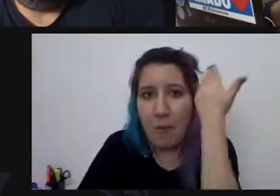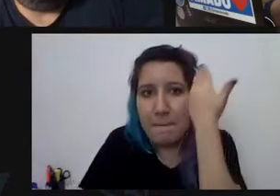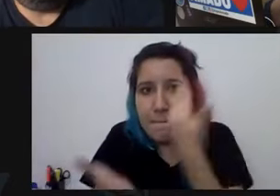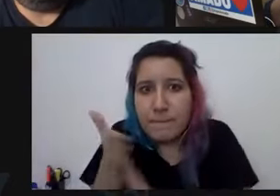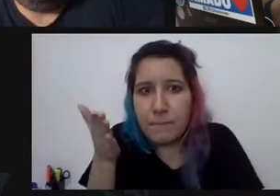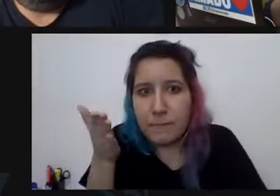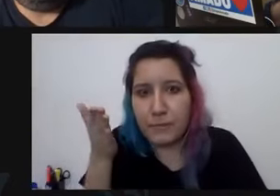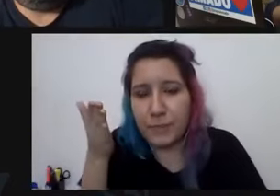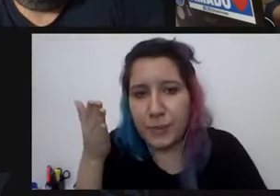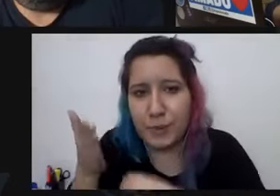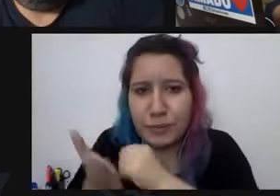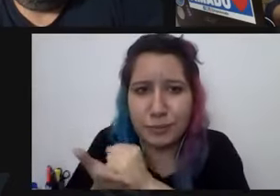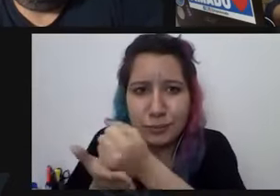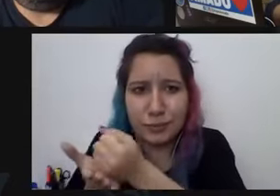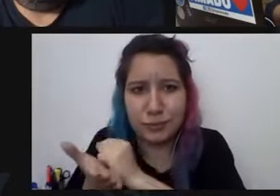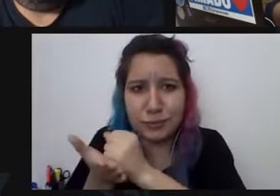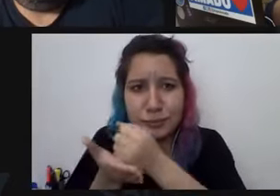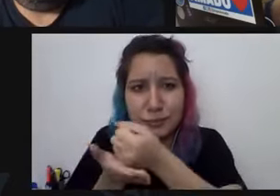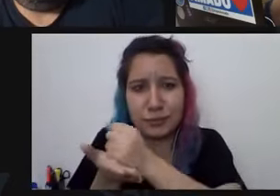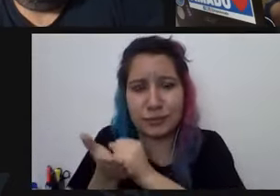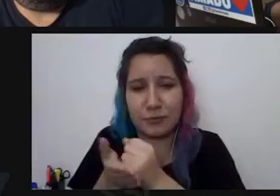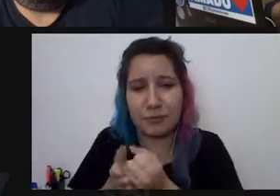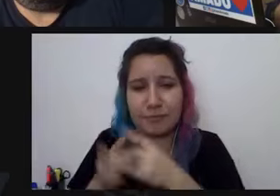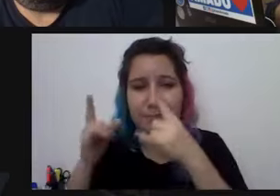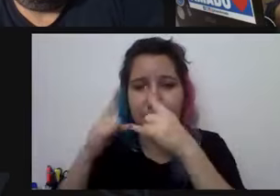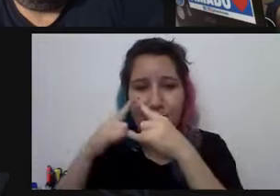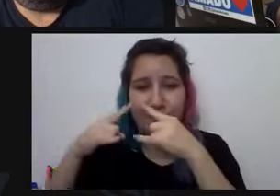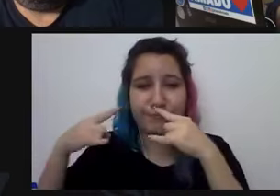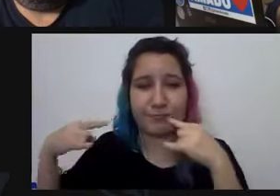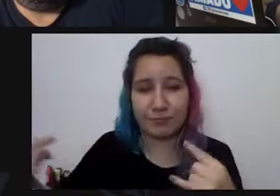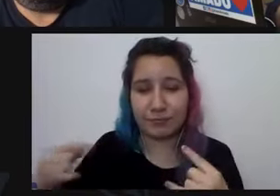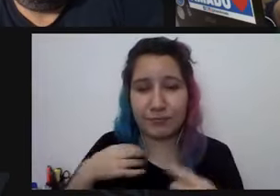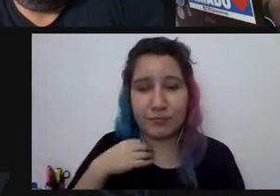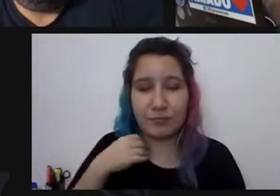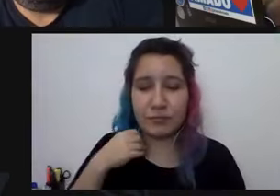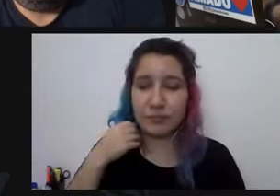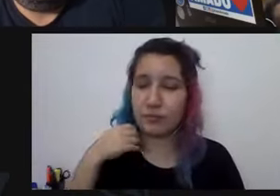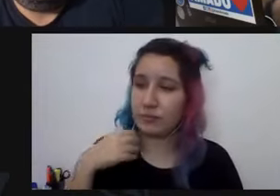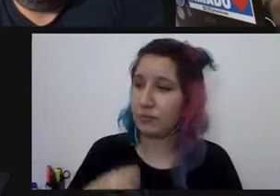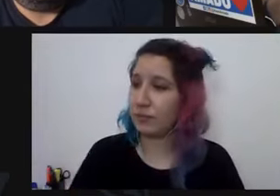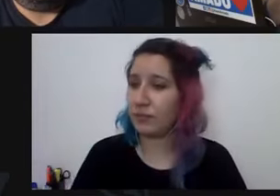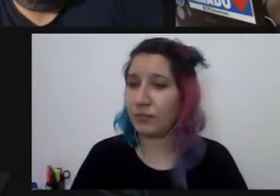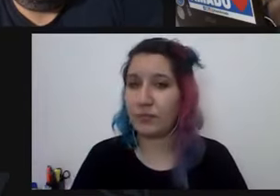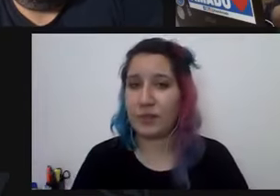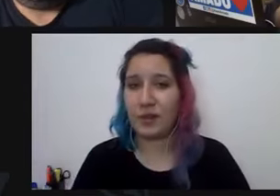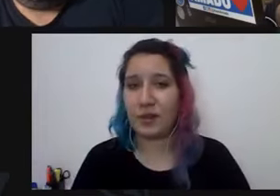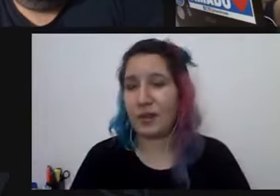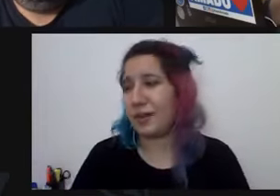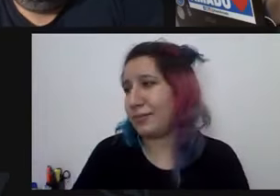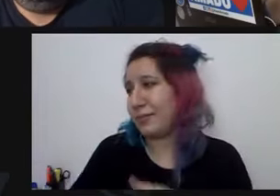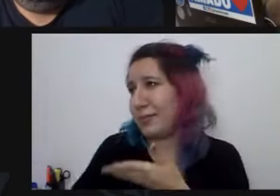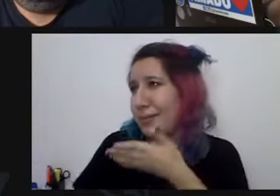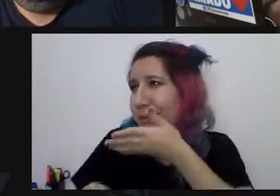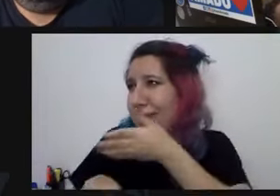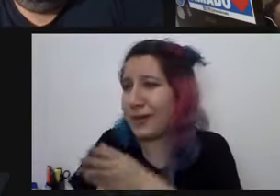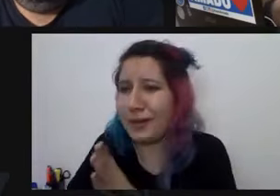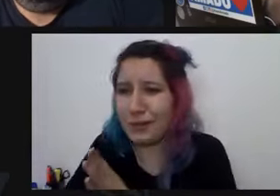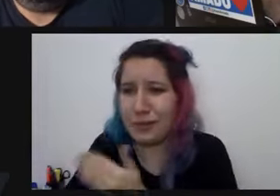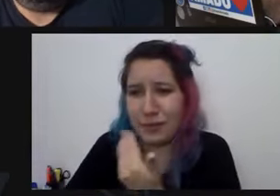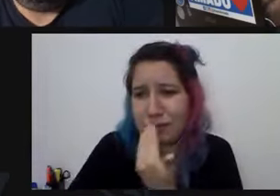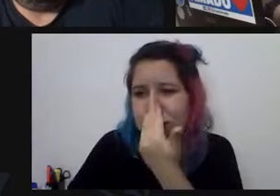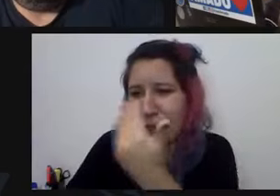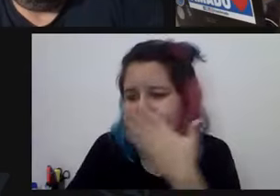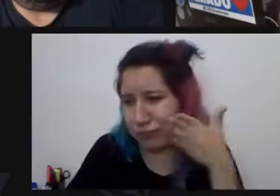o controle da nossa cidade. Não à toa, nossa cidade acaba tendo invasões atrás de invasões, impactando